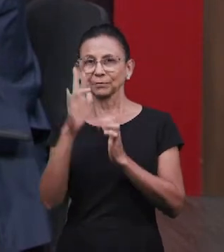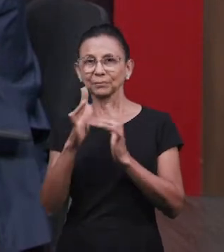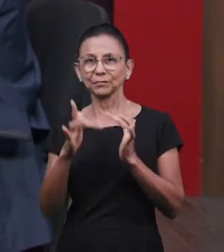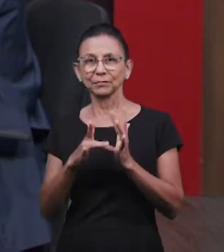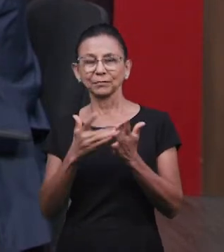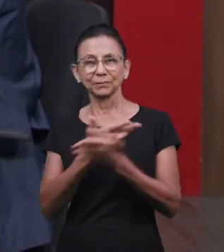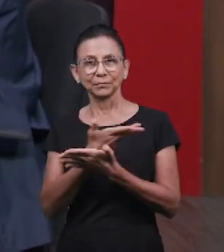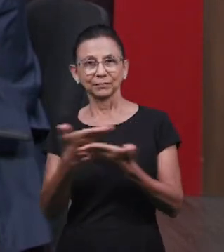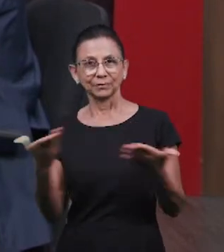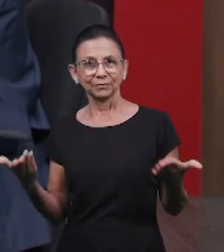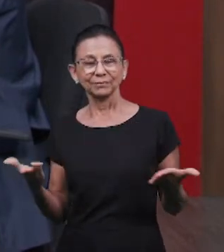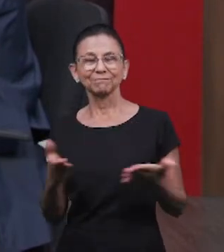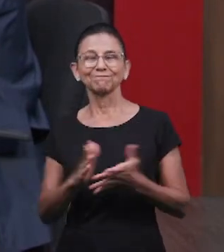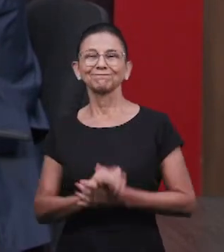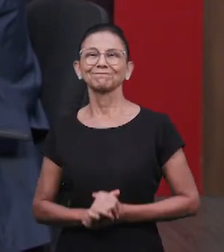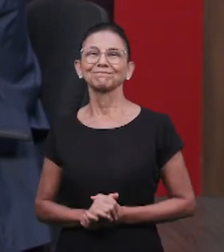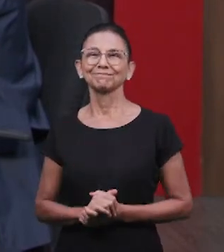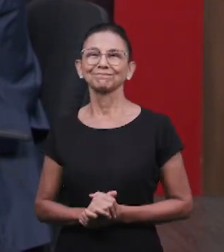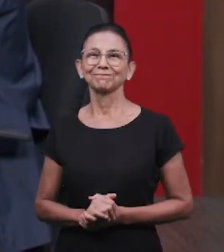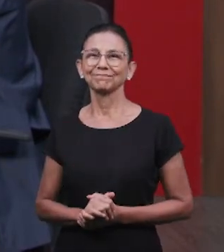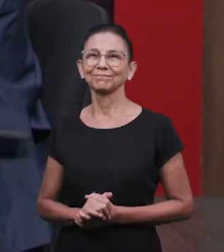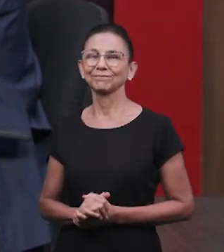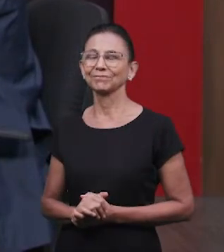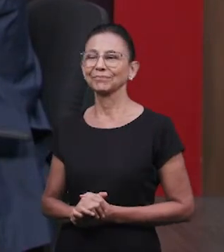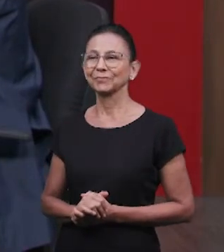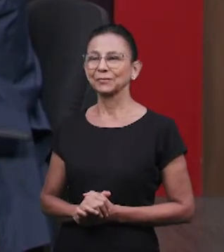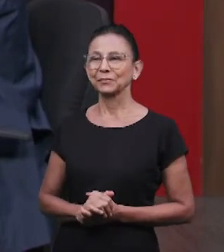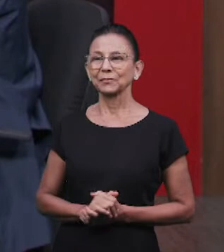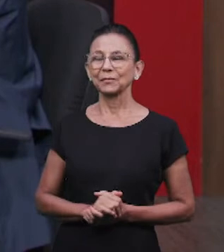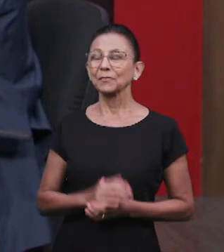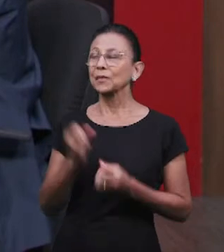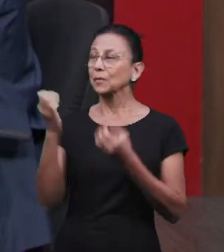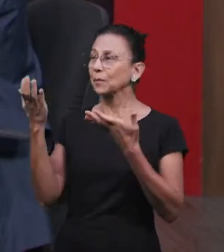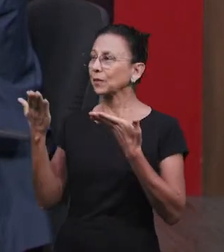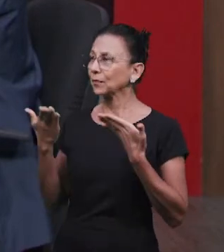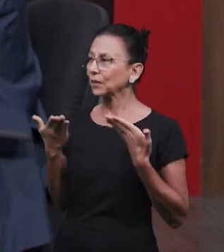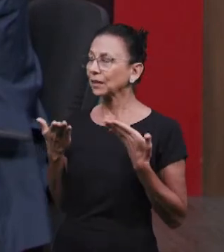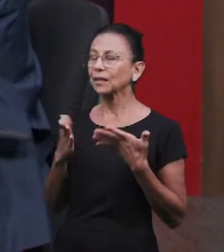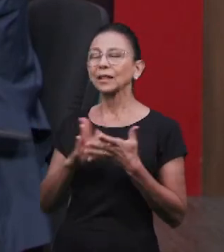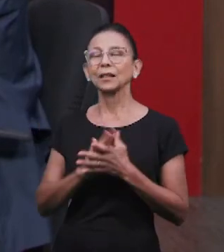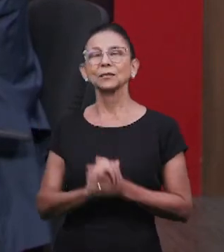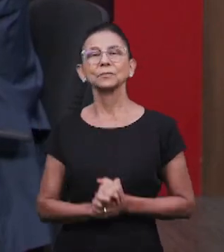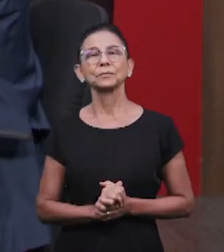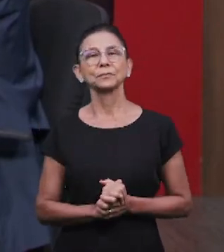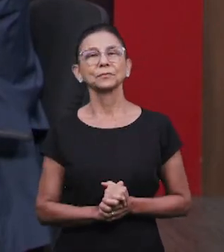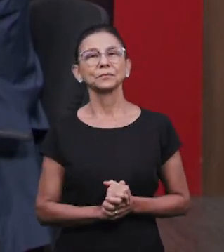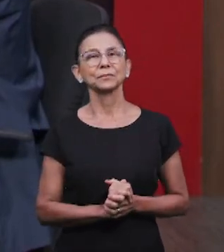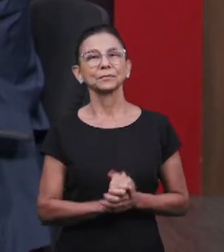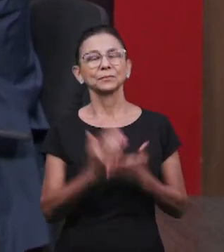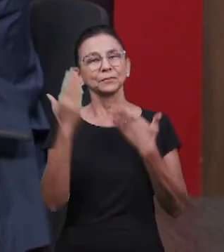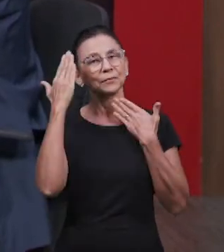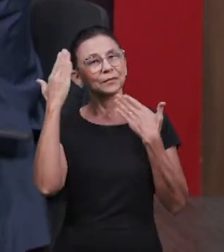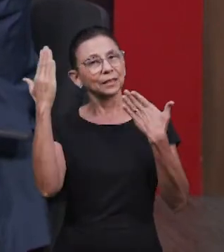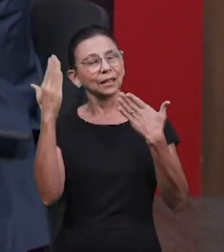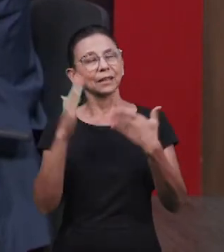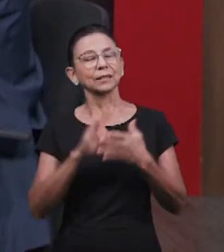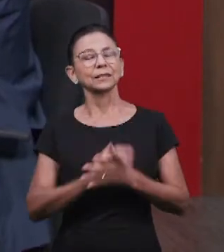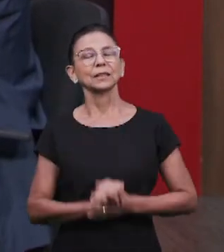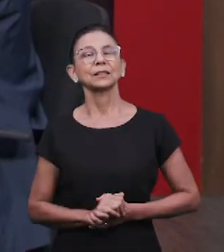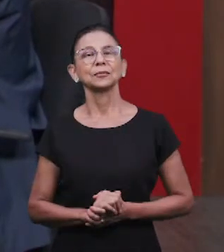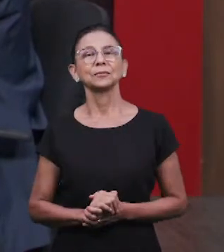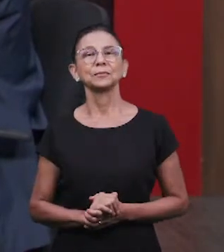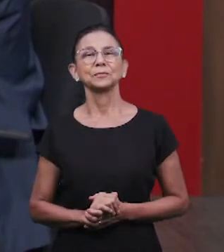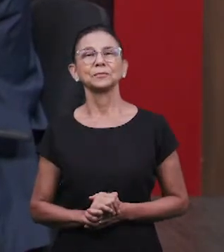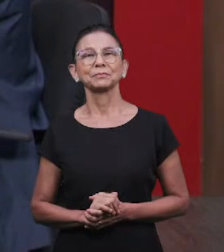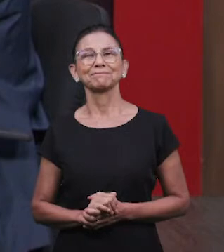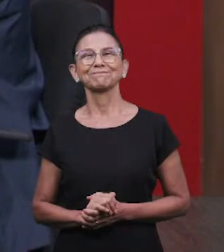do Senhor. Vocês duas já estiveram aqui, a nossa irmã está chegando agora. Seja bem-vinda. Obrigada. Luiz, obrigado, hein? A paz do Senhor, tamo juntos.